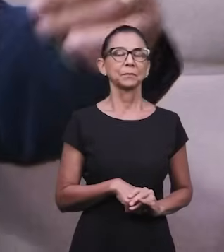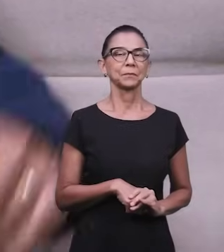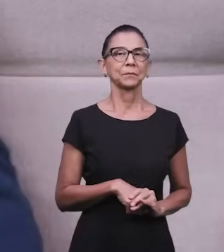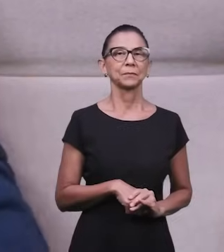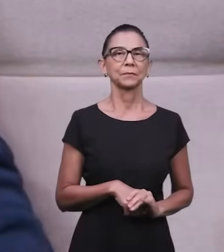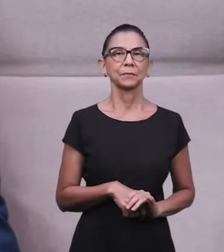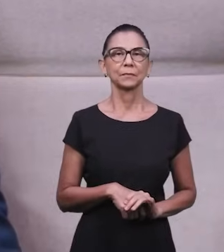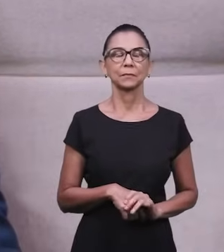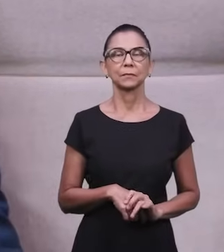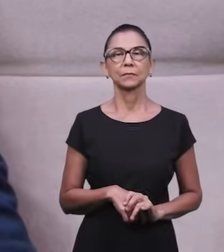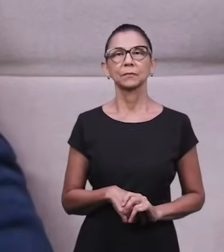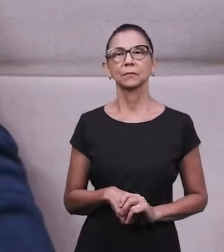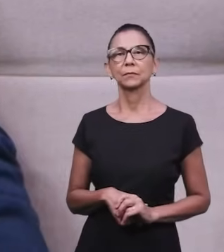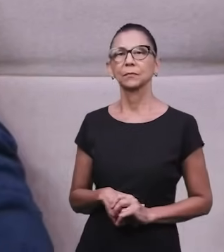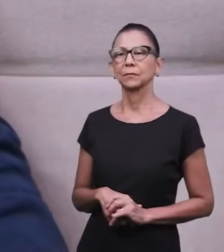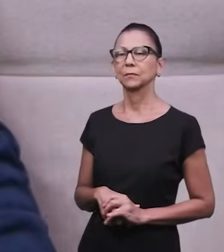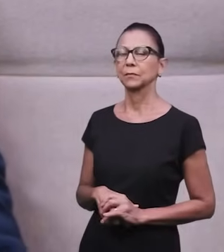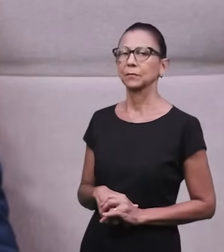sua introdução,